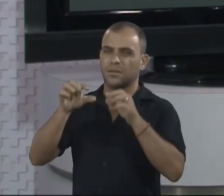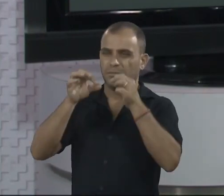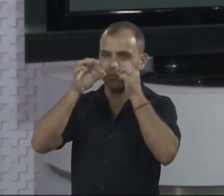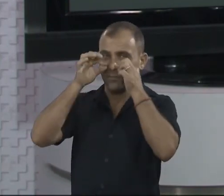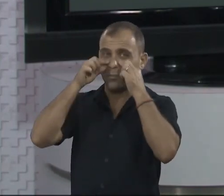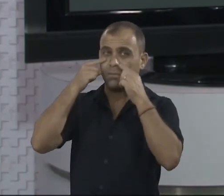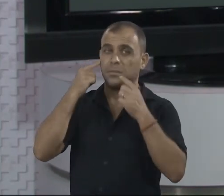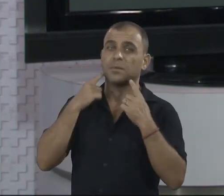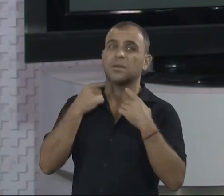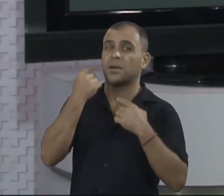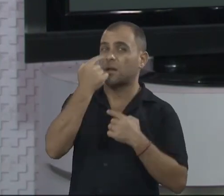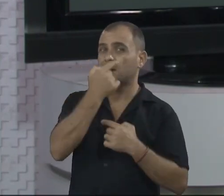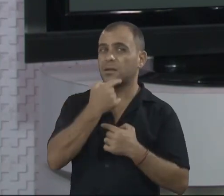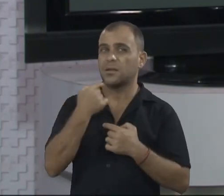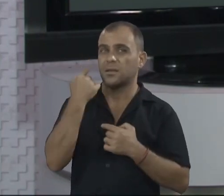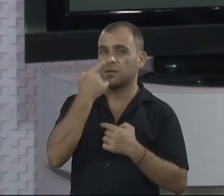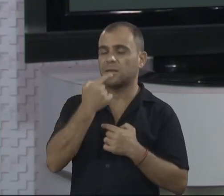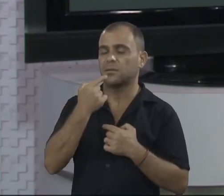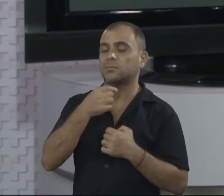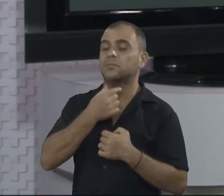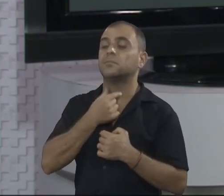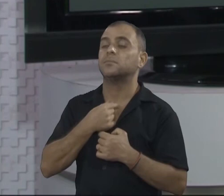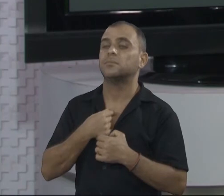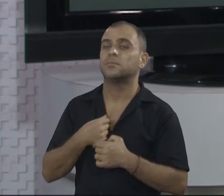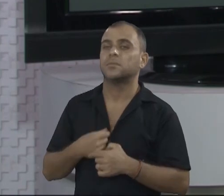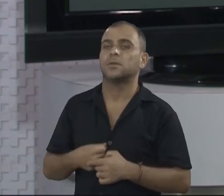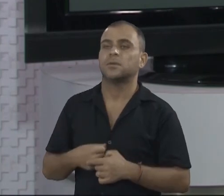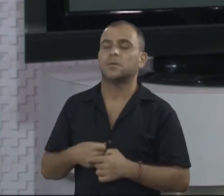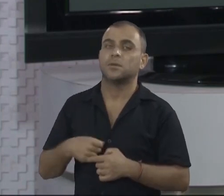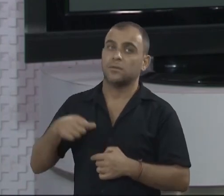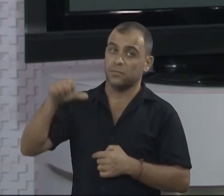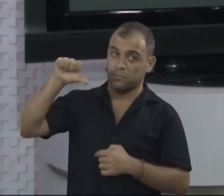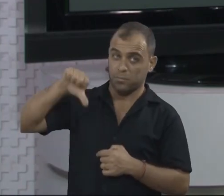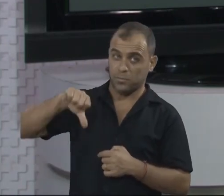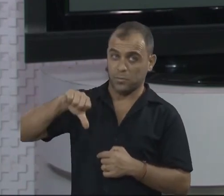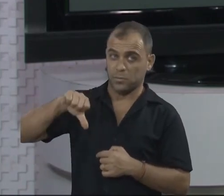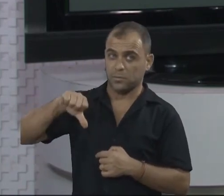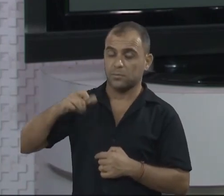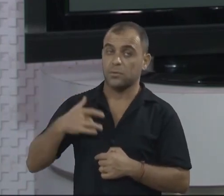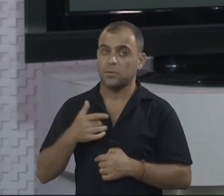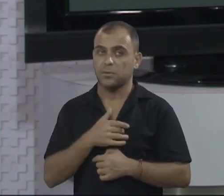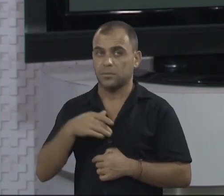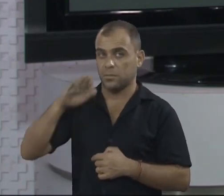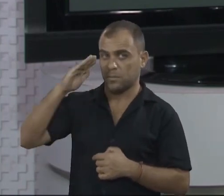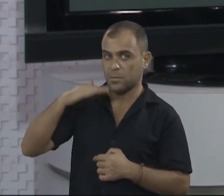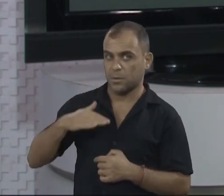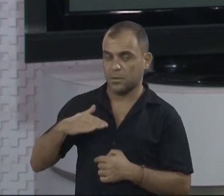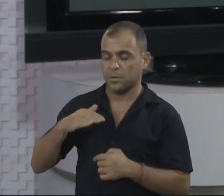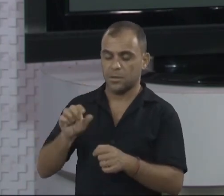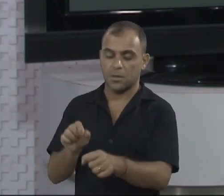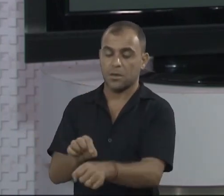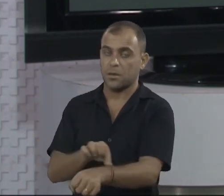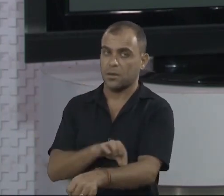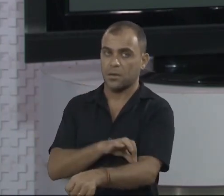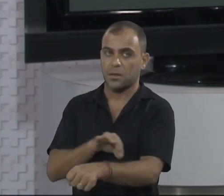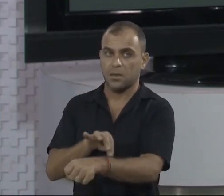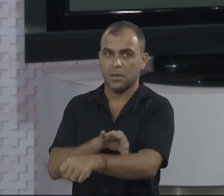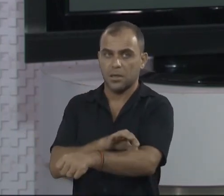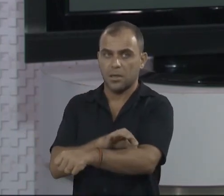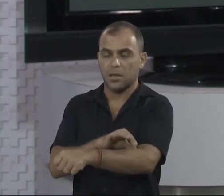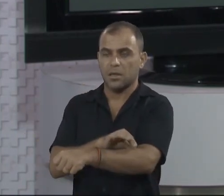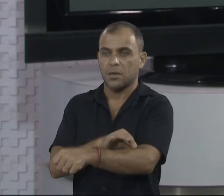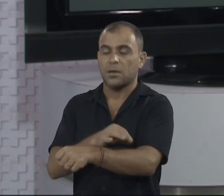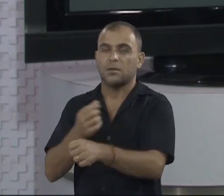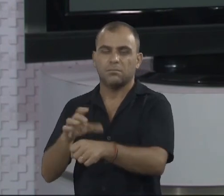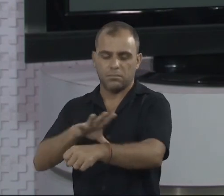a saúde bucal, detona a saúde do sistema circulatório, né, do sistema respiratório, além das veias em si, que pode